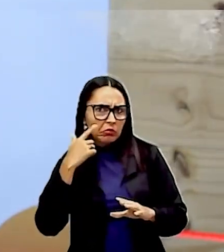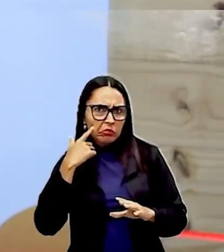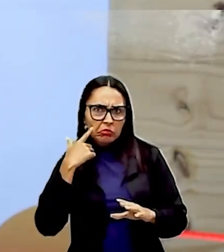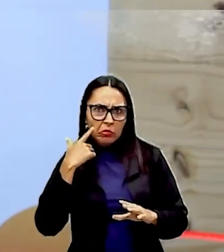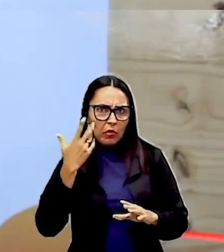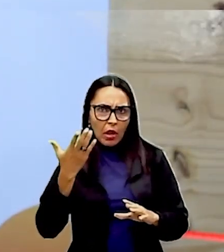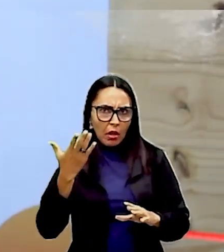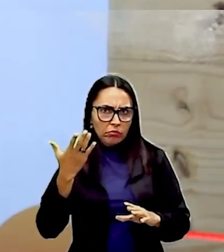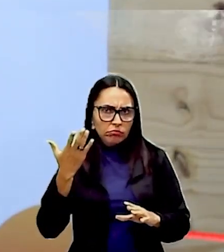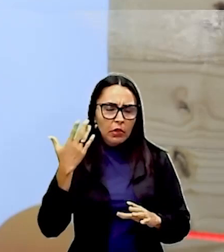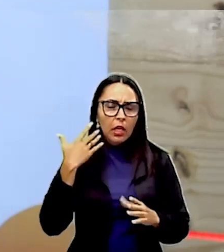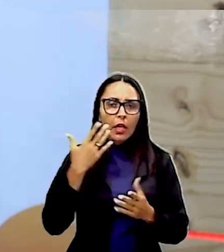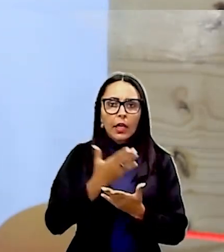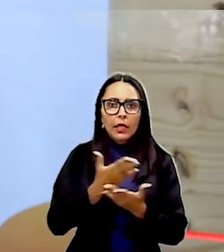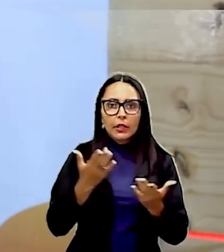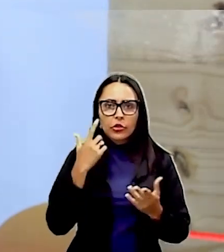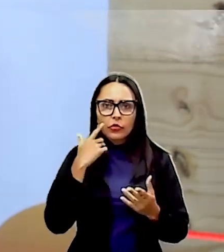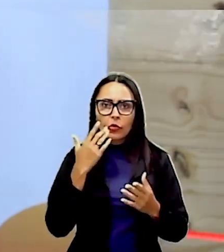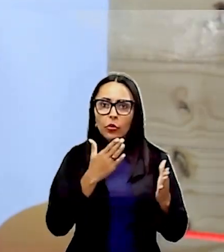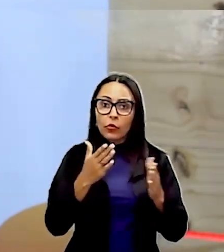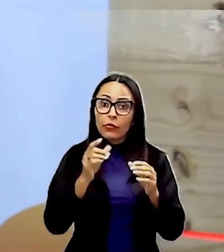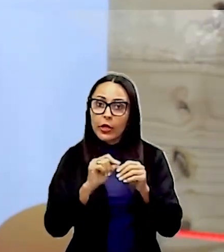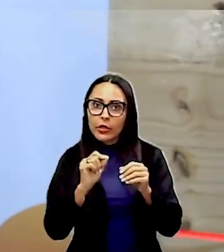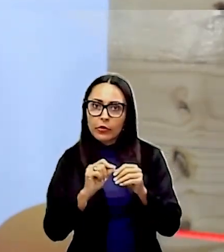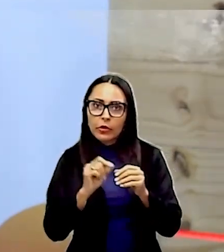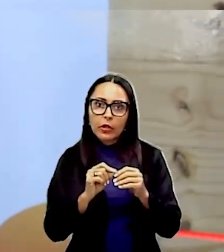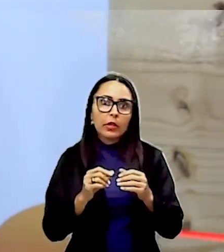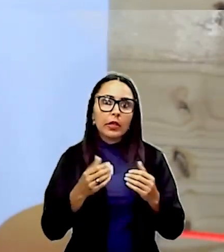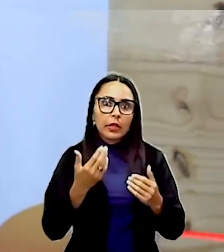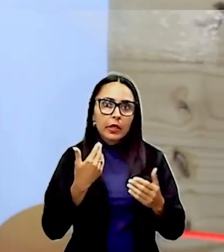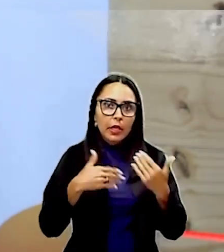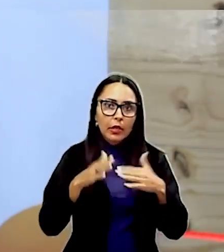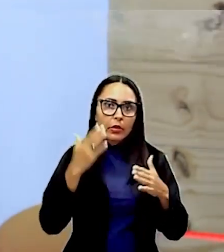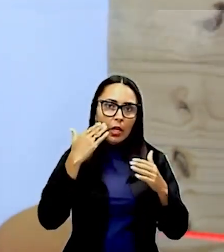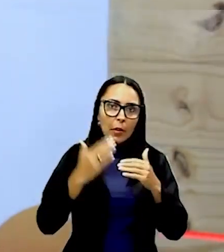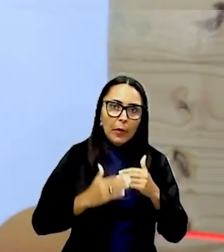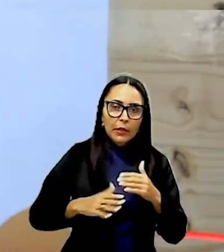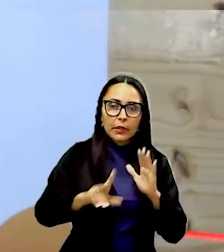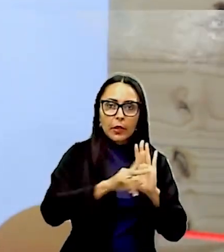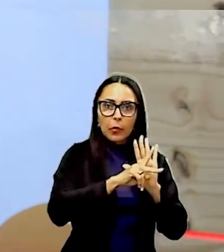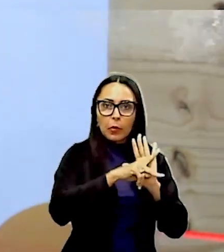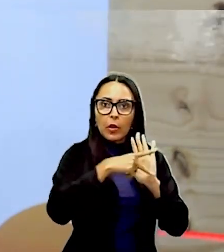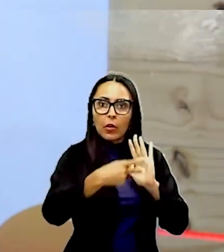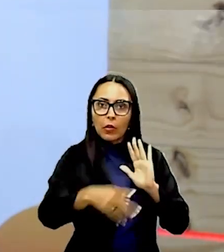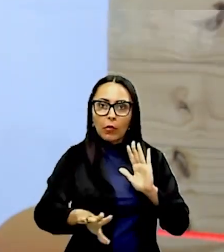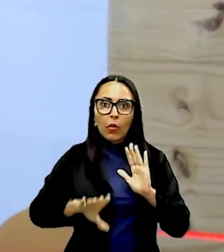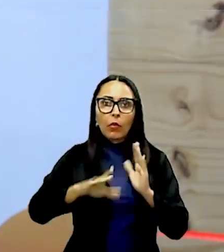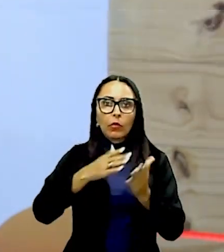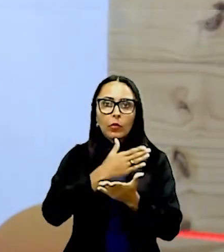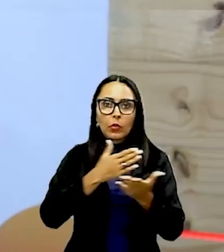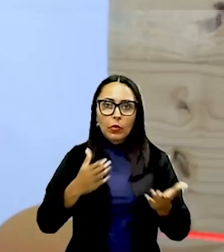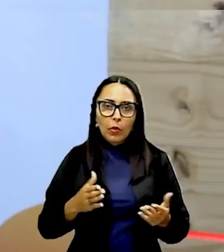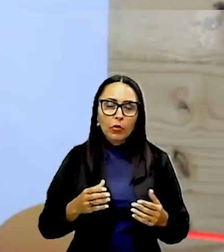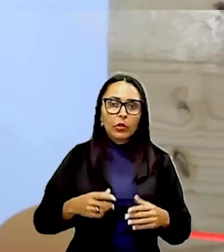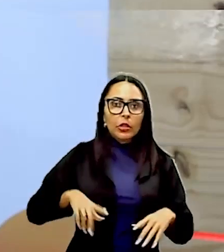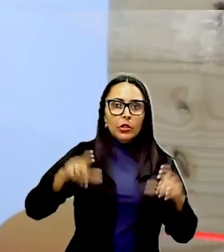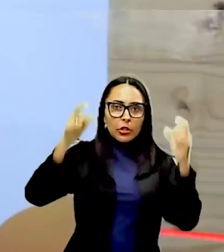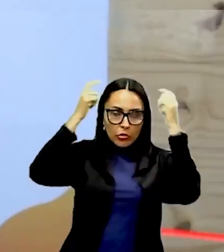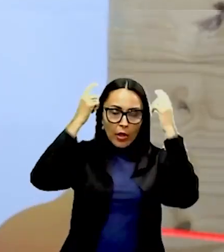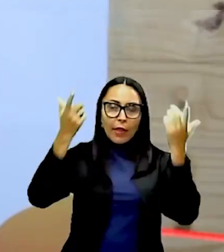princípios, eles foram feitos e criados a partir da própria Walt Disney. Walt Disney, ela